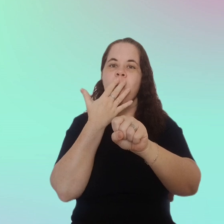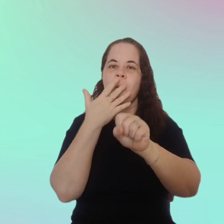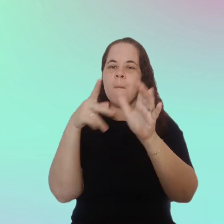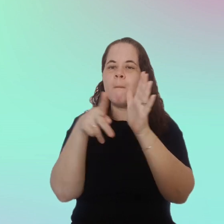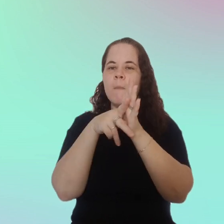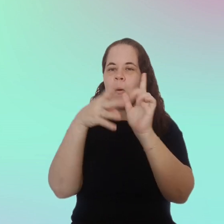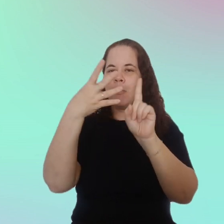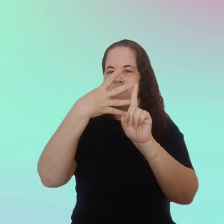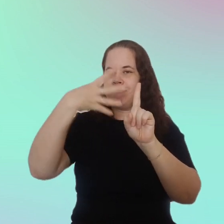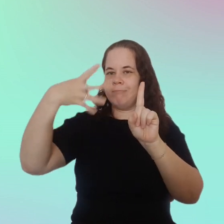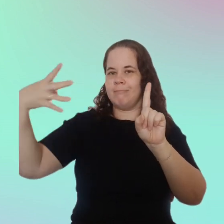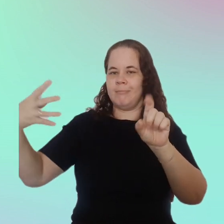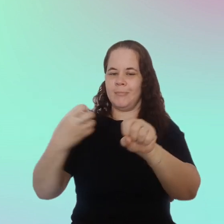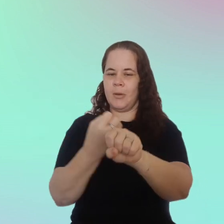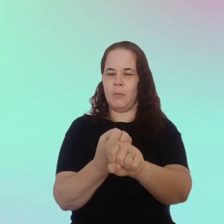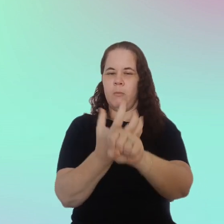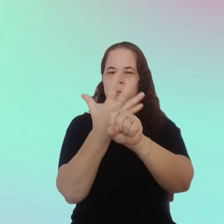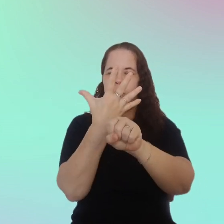bandeira